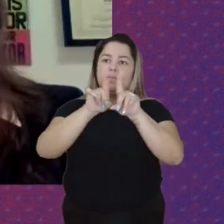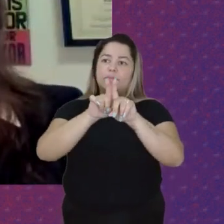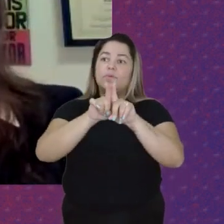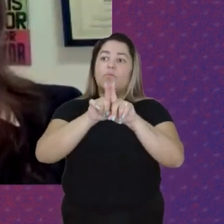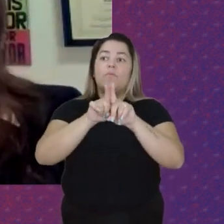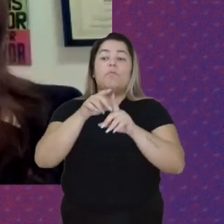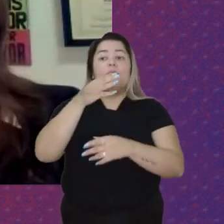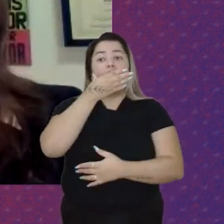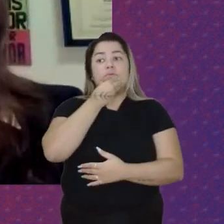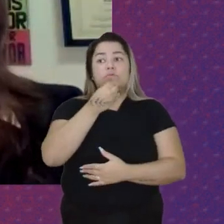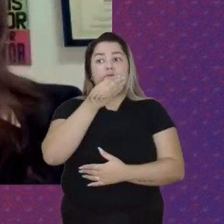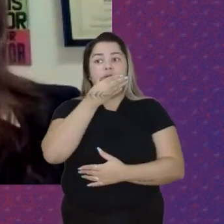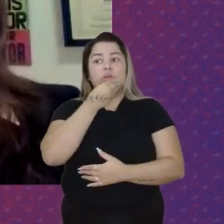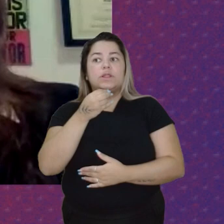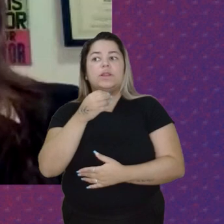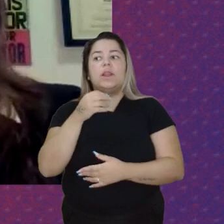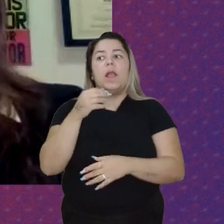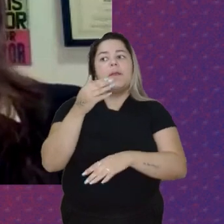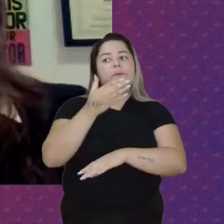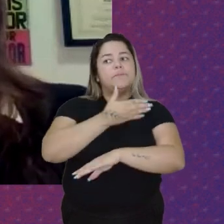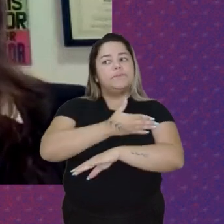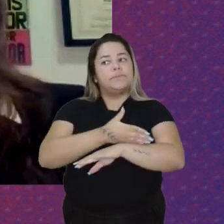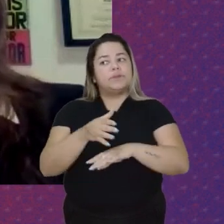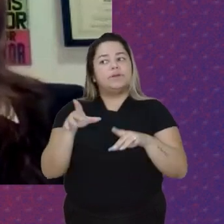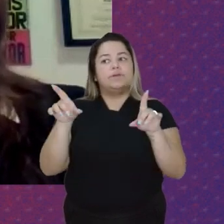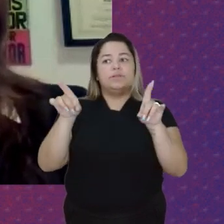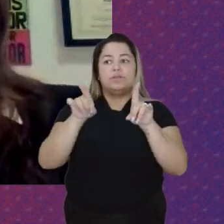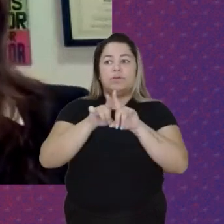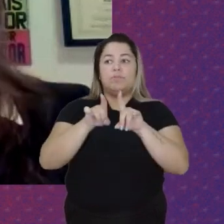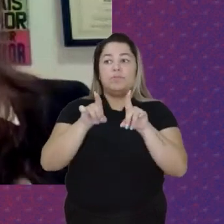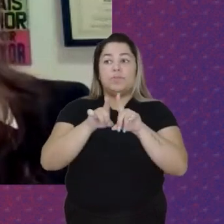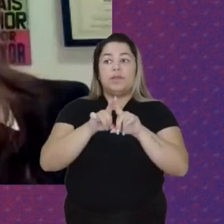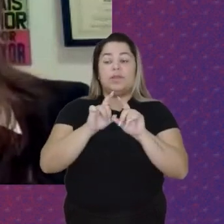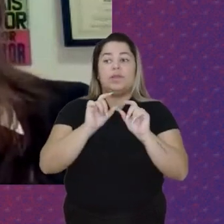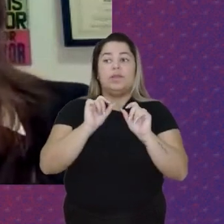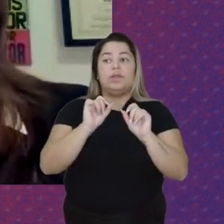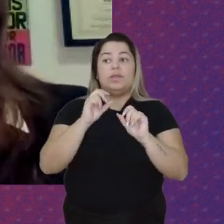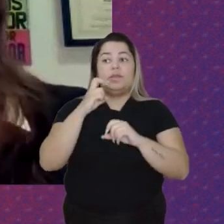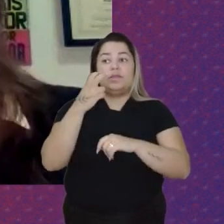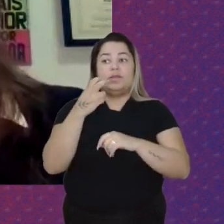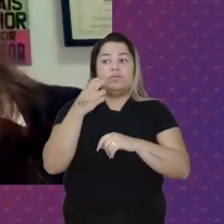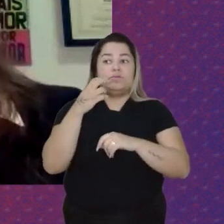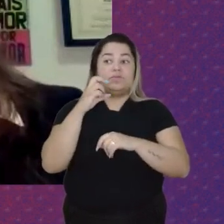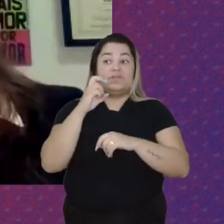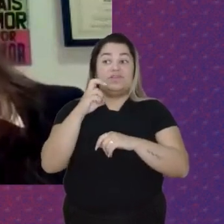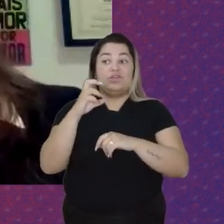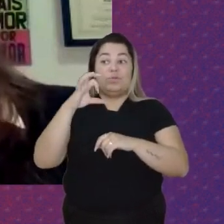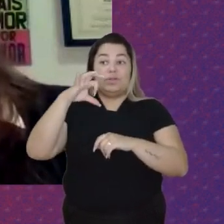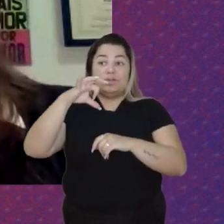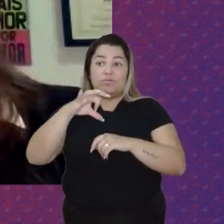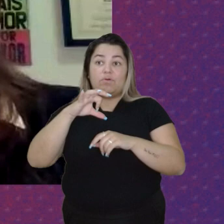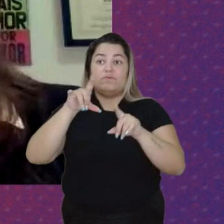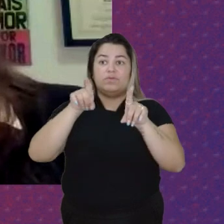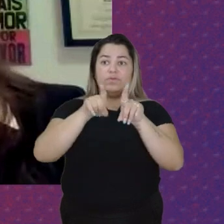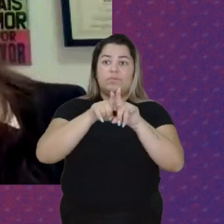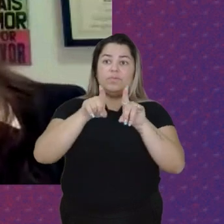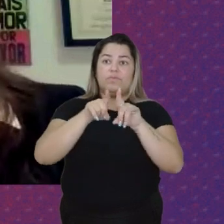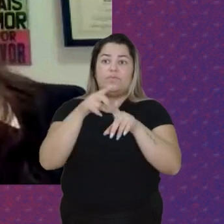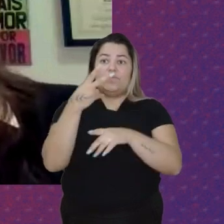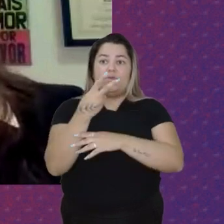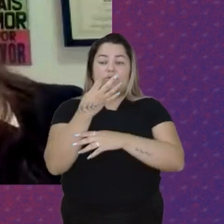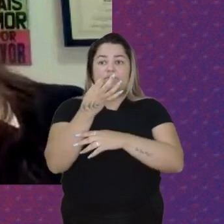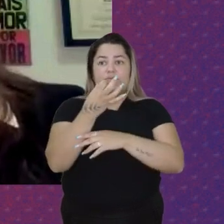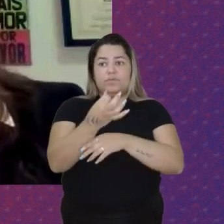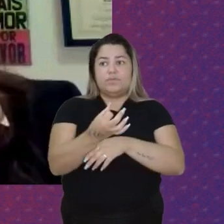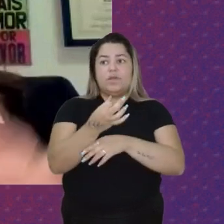majoritariamente masculina e branca, né? Eram, se eu não me engano, 559 deputados constituintes, mas apenas 26